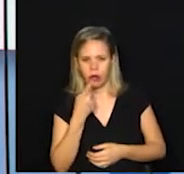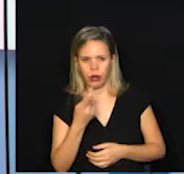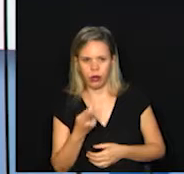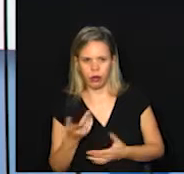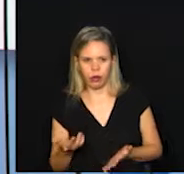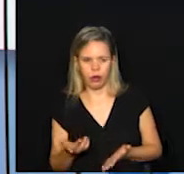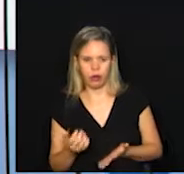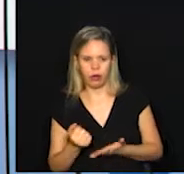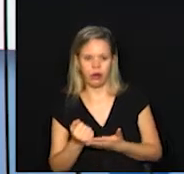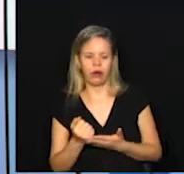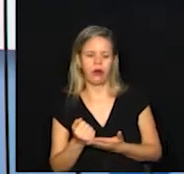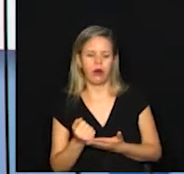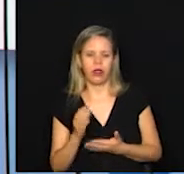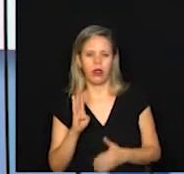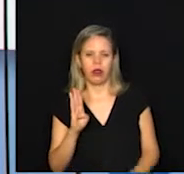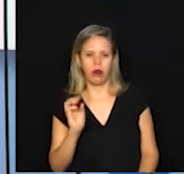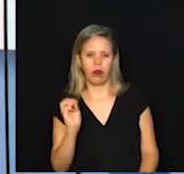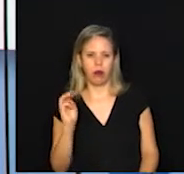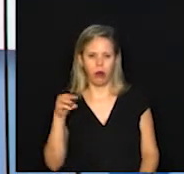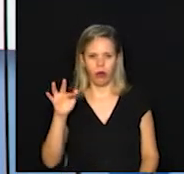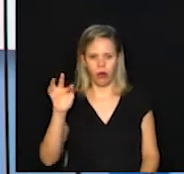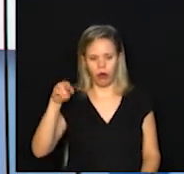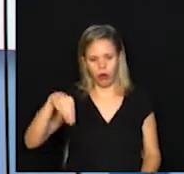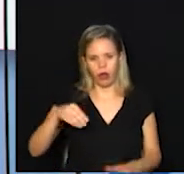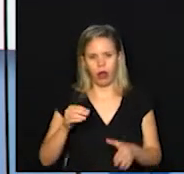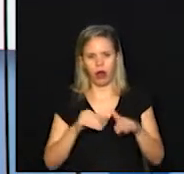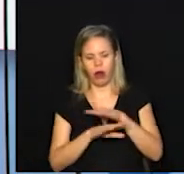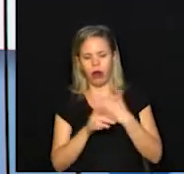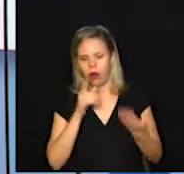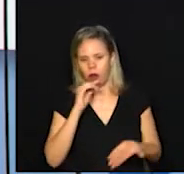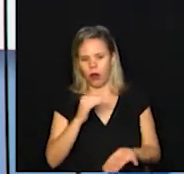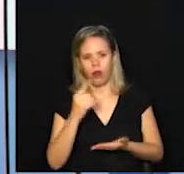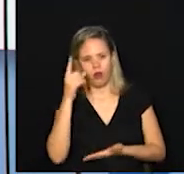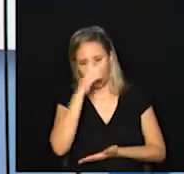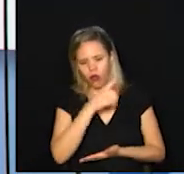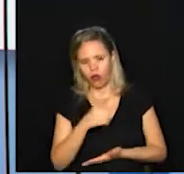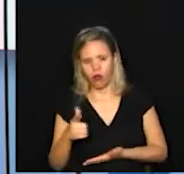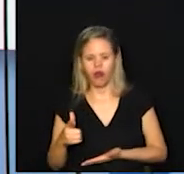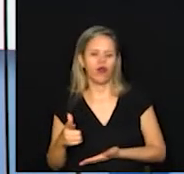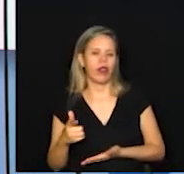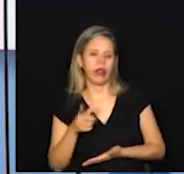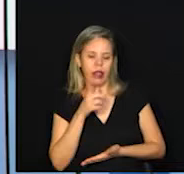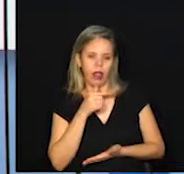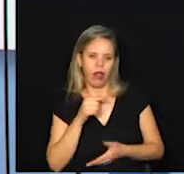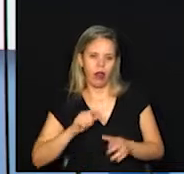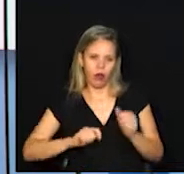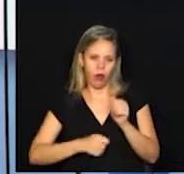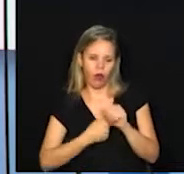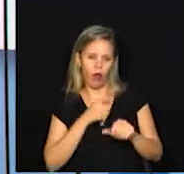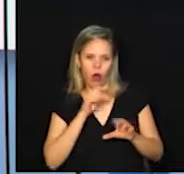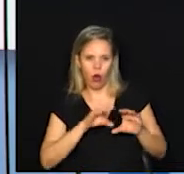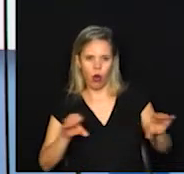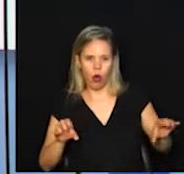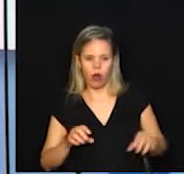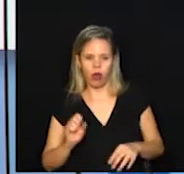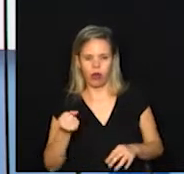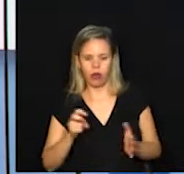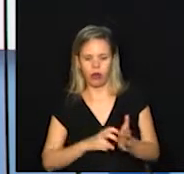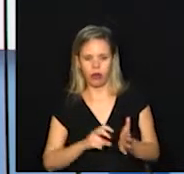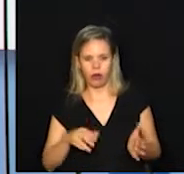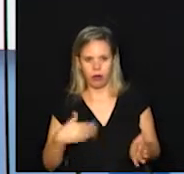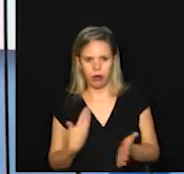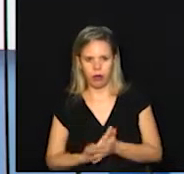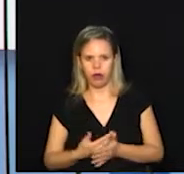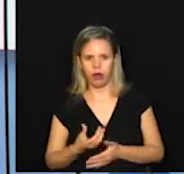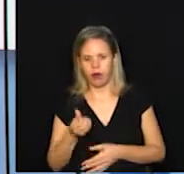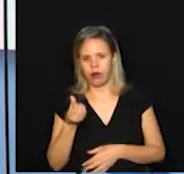Chapadão e Auxiliadora e Bonfim, faça a reserva de água, porque domingo nós teremos aí a interrupção do fornecimento das 8 da manhã